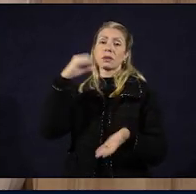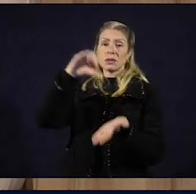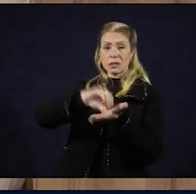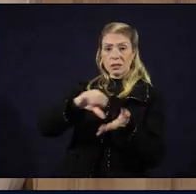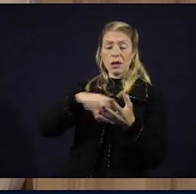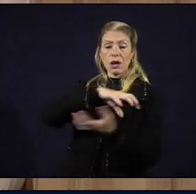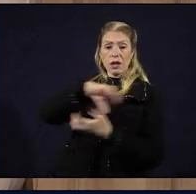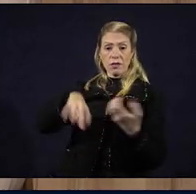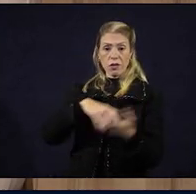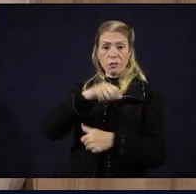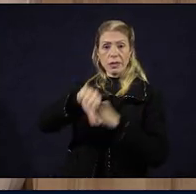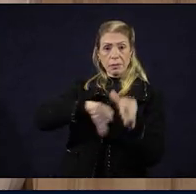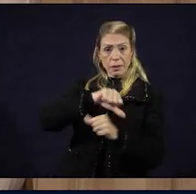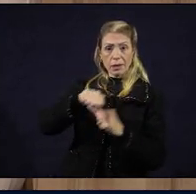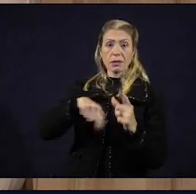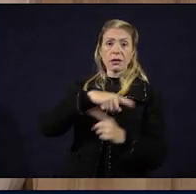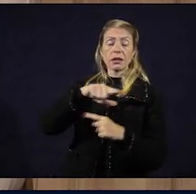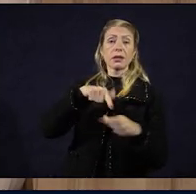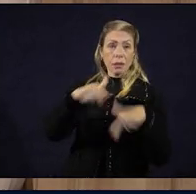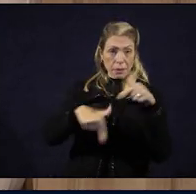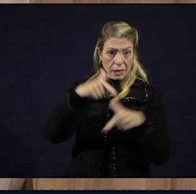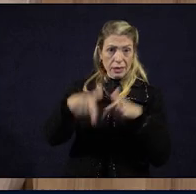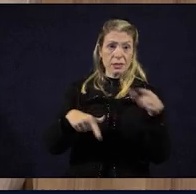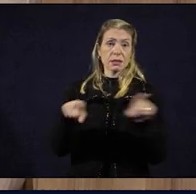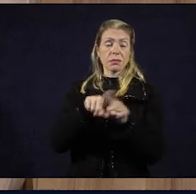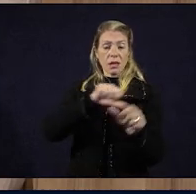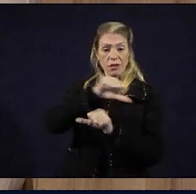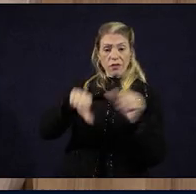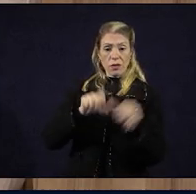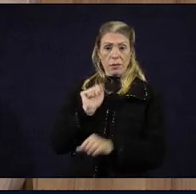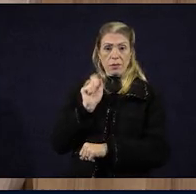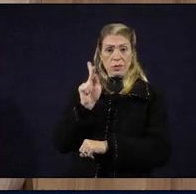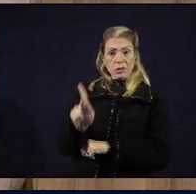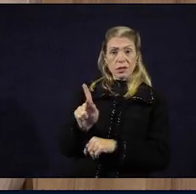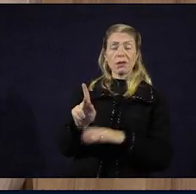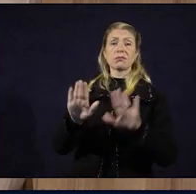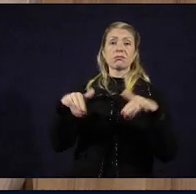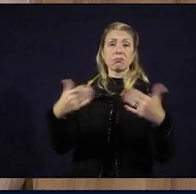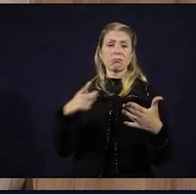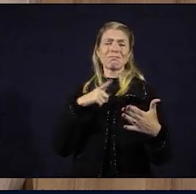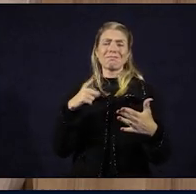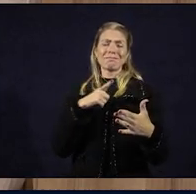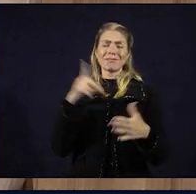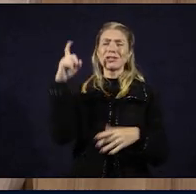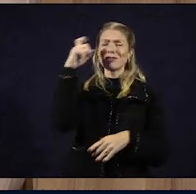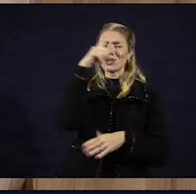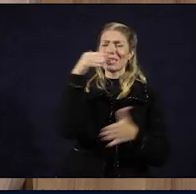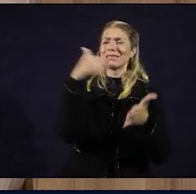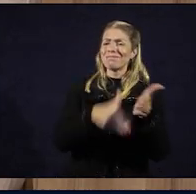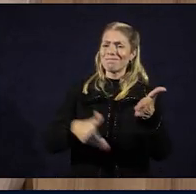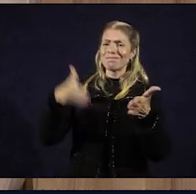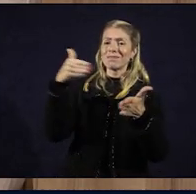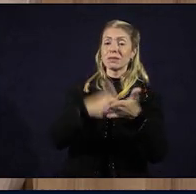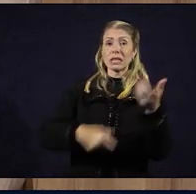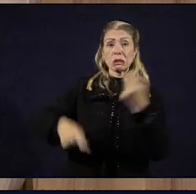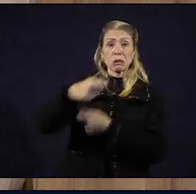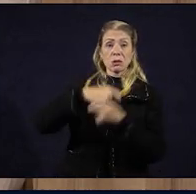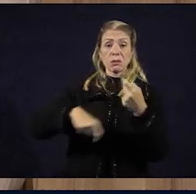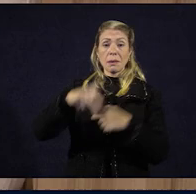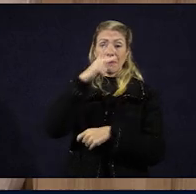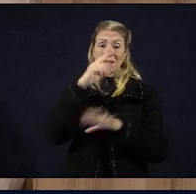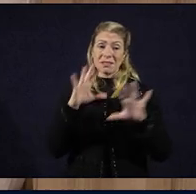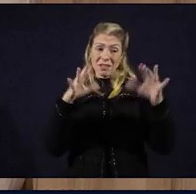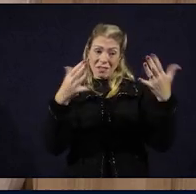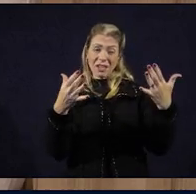reforma da Previdência isso gerou uma certa resistência na economia né então que esses eventos ficam menos importantes